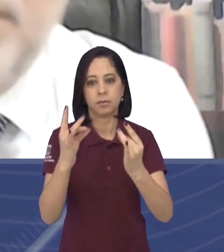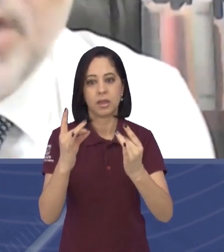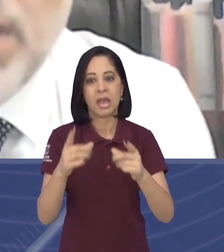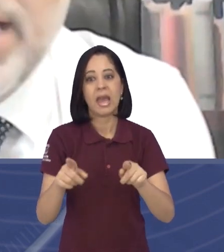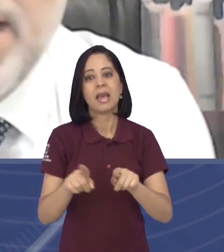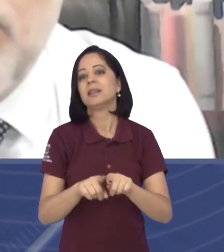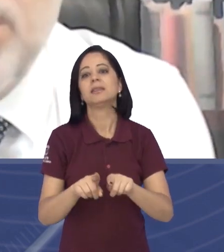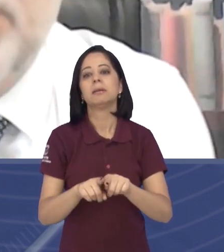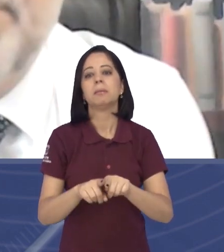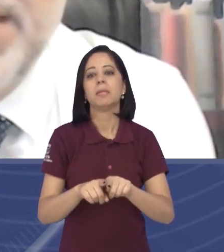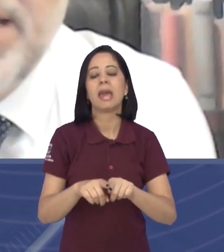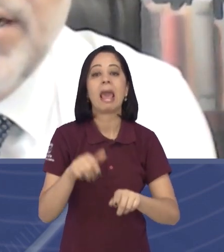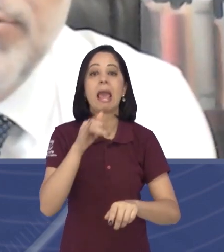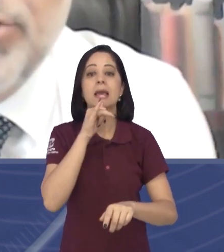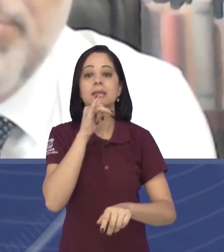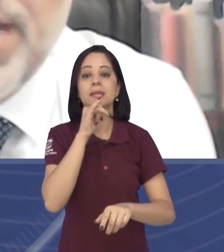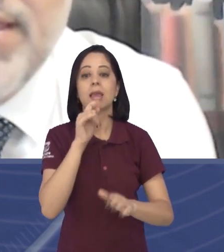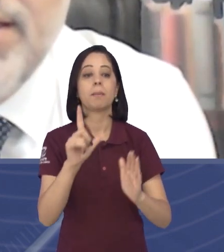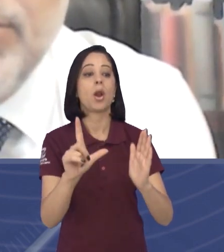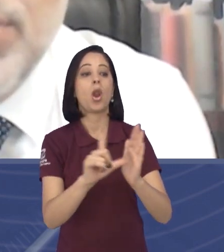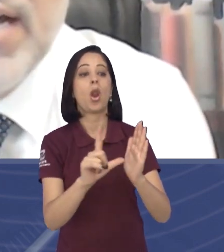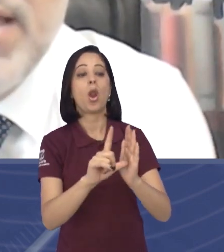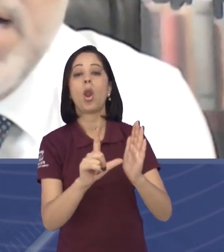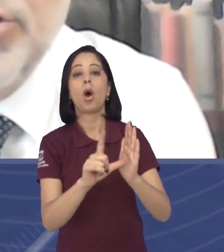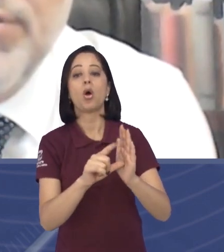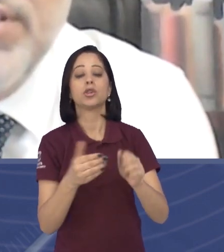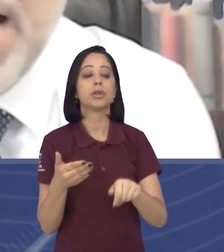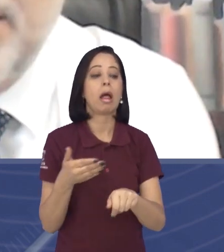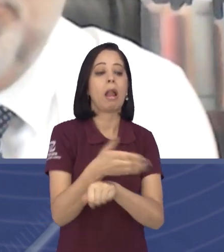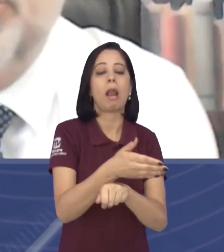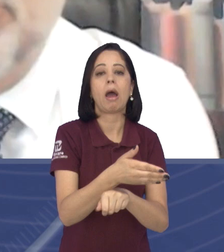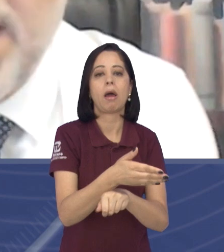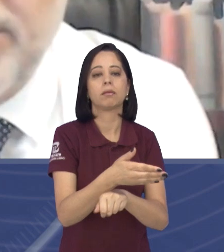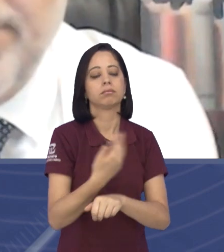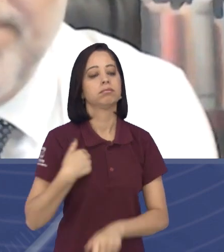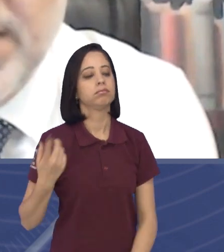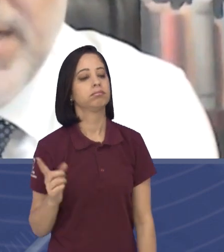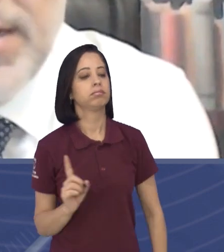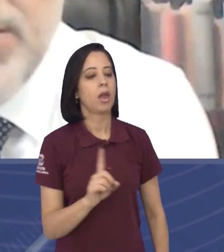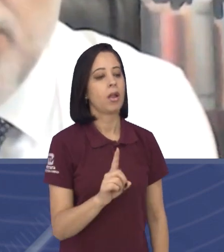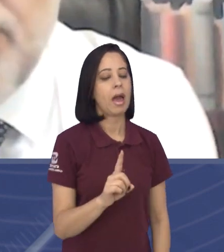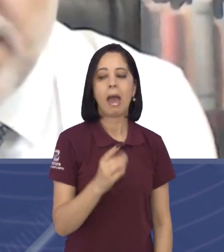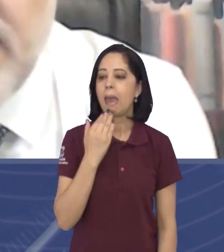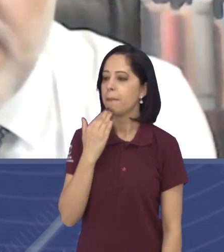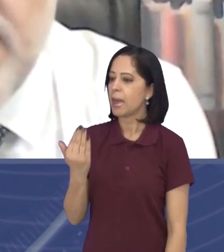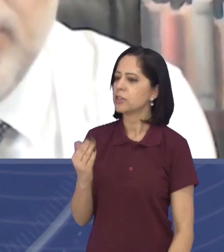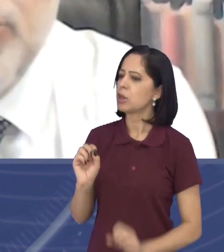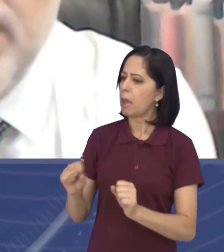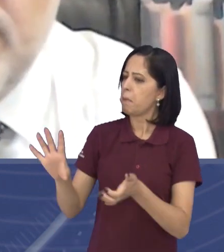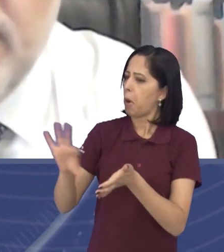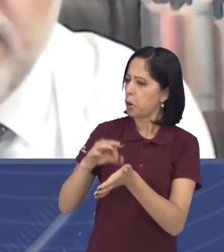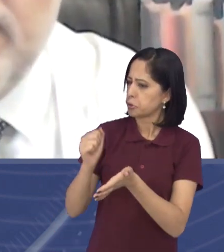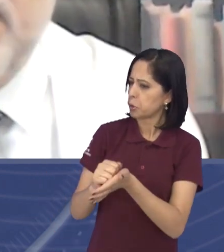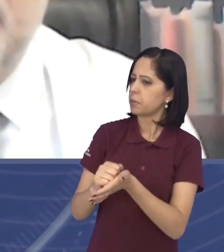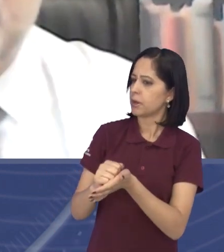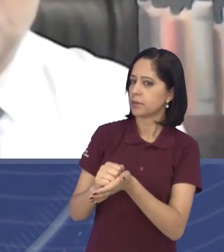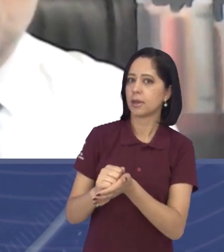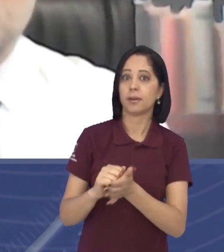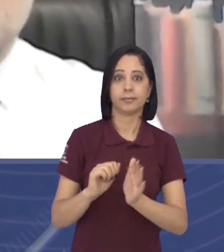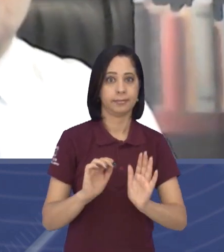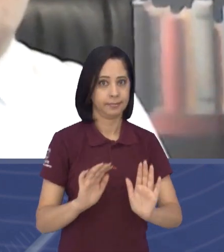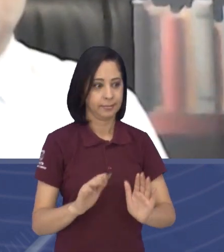nós vamos a qualquer loja e que nos pedem um cadastro de dados pessoais. Não faça isso,